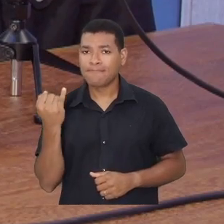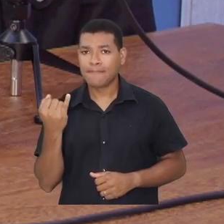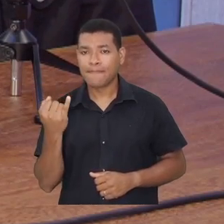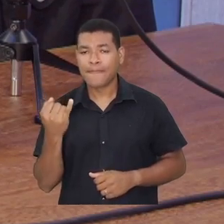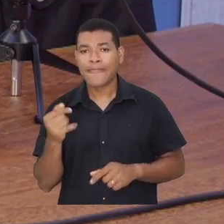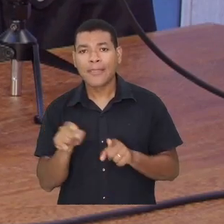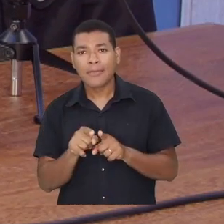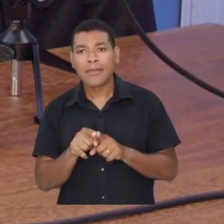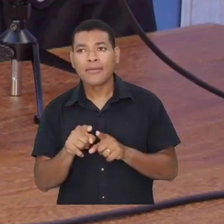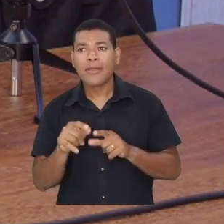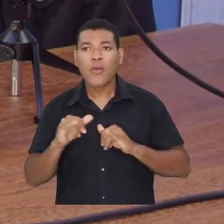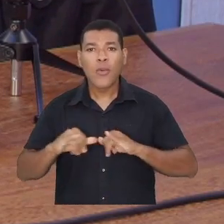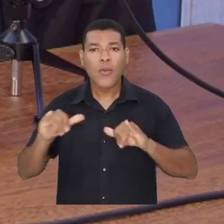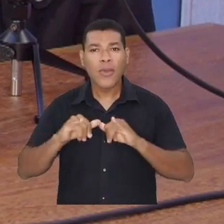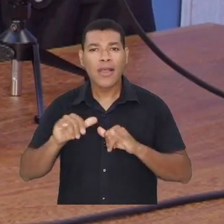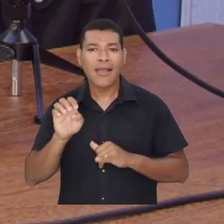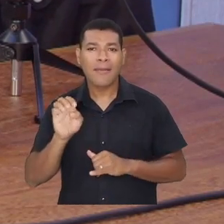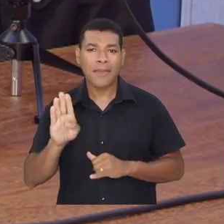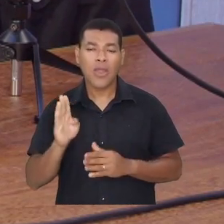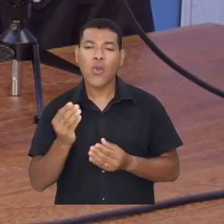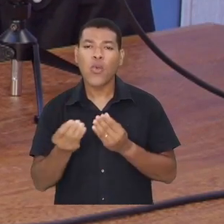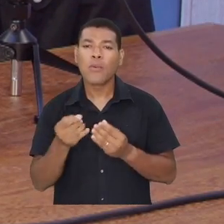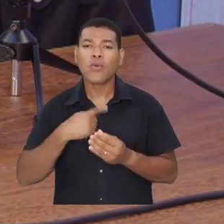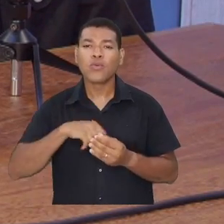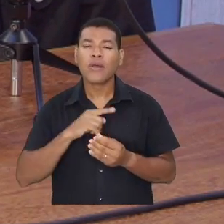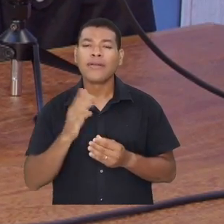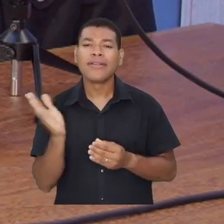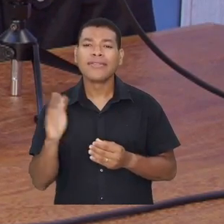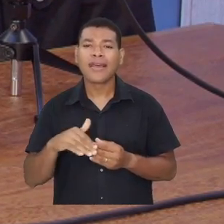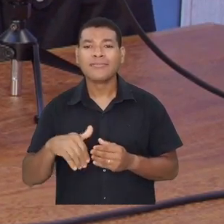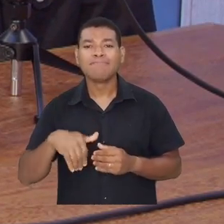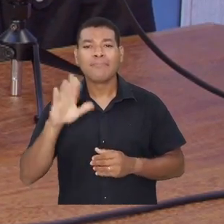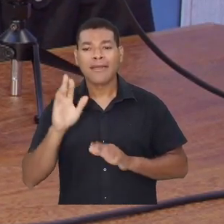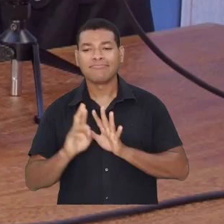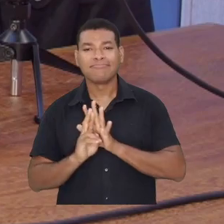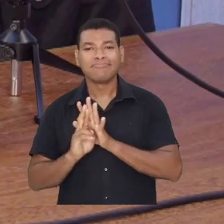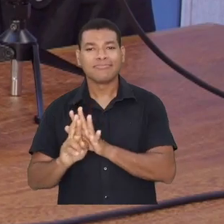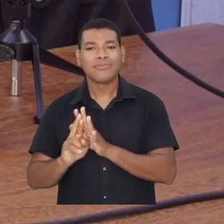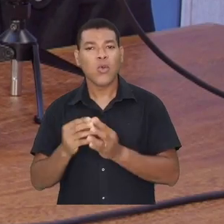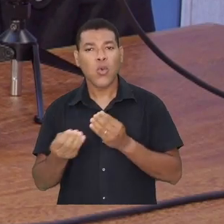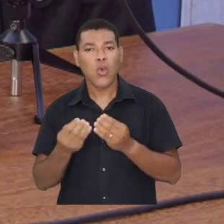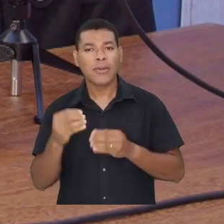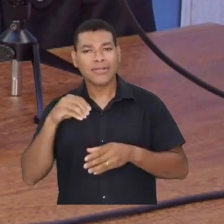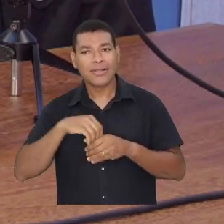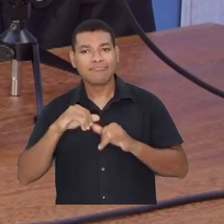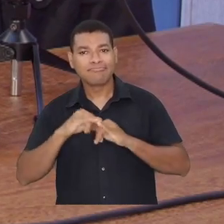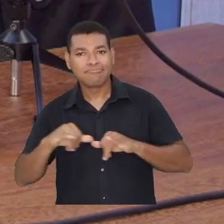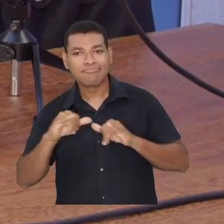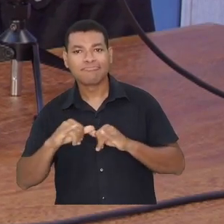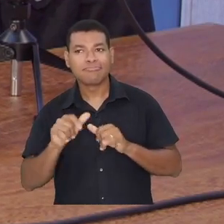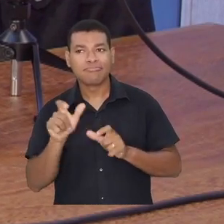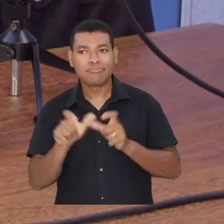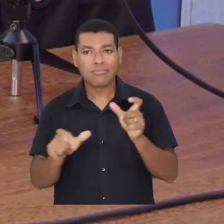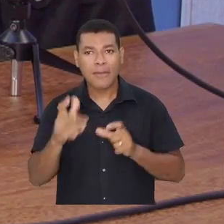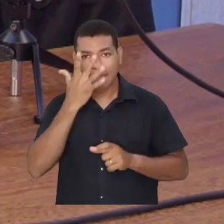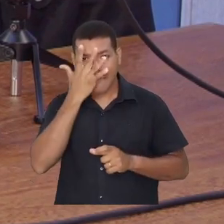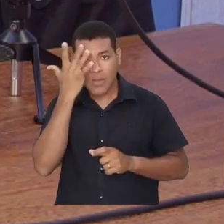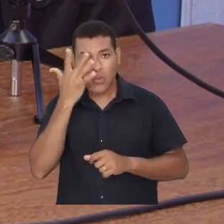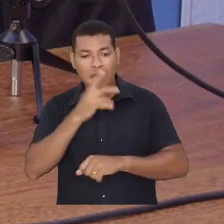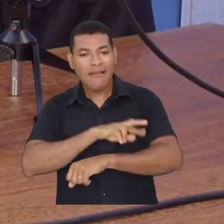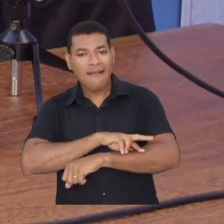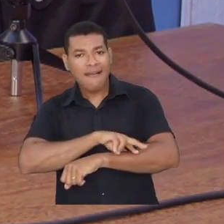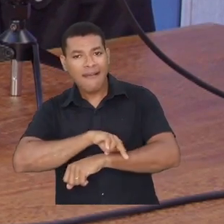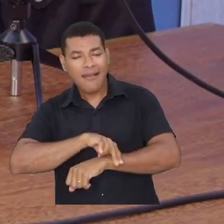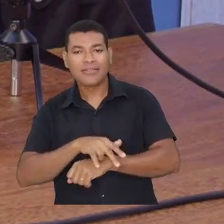Até para as campanhas de EB, né? Como que uhum. a gente vai trazer mais representatividade para as campanhas, seja com as pessoas de